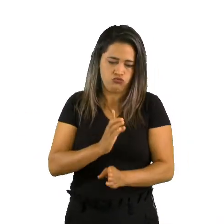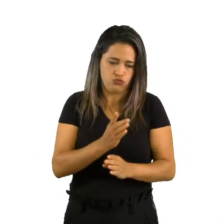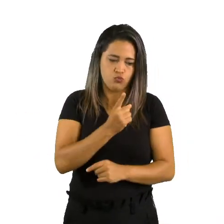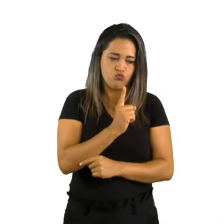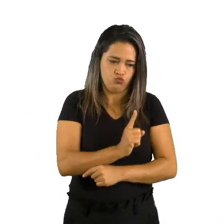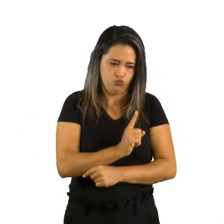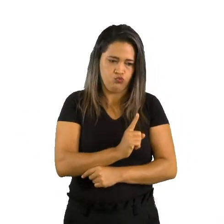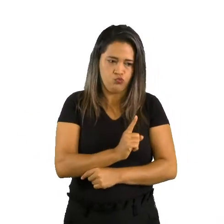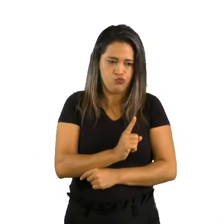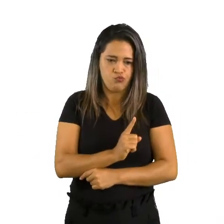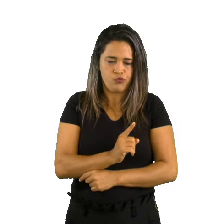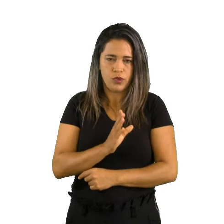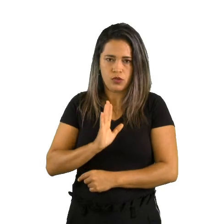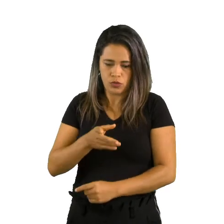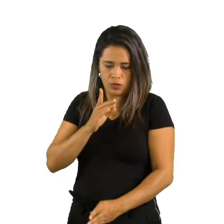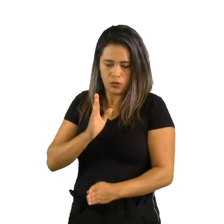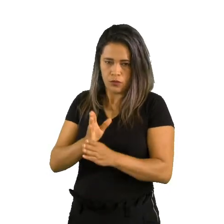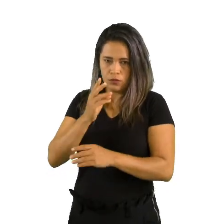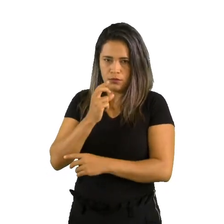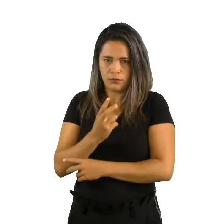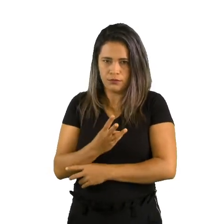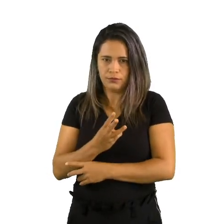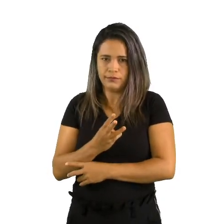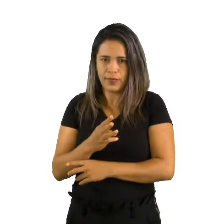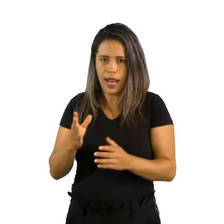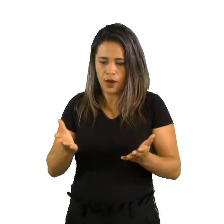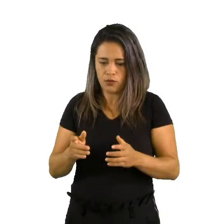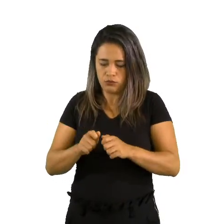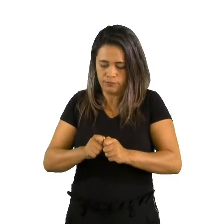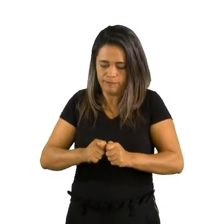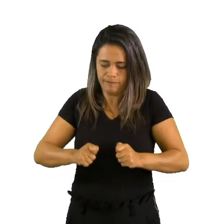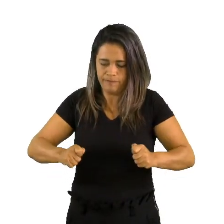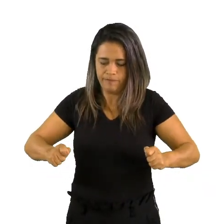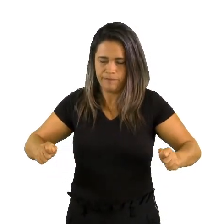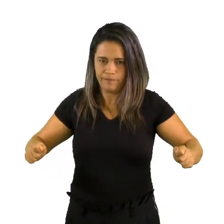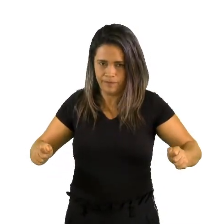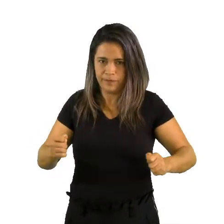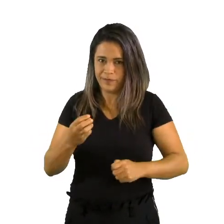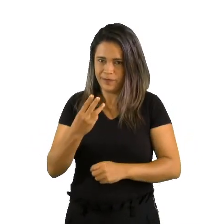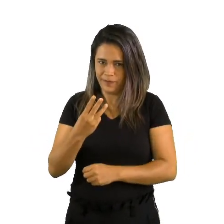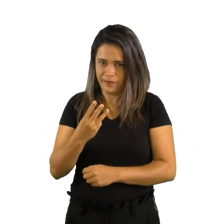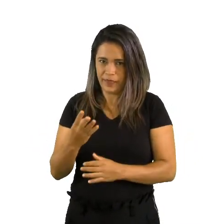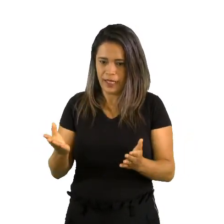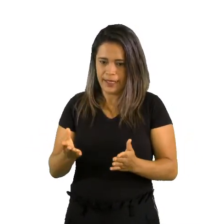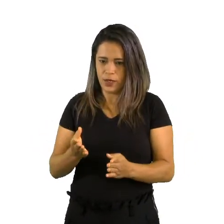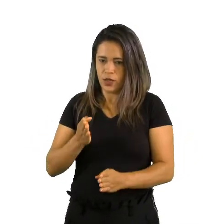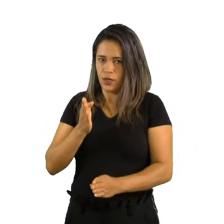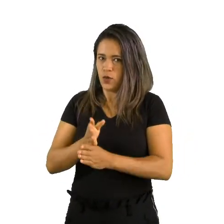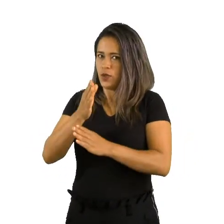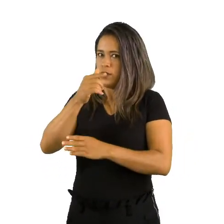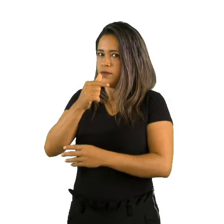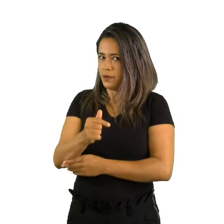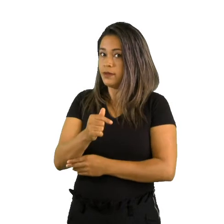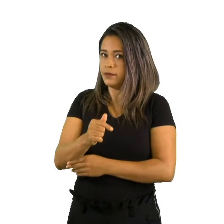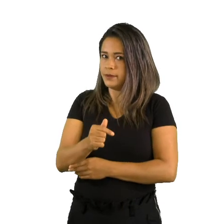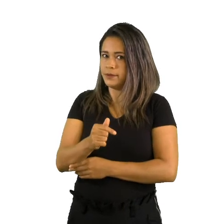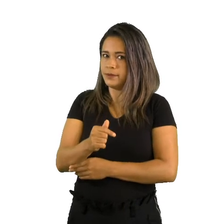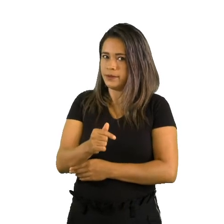né? Já localizei o 3, puxei a imagem do 3, agora eu vou encontrar quem? O 7.